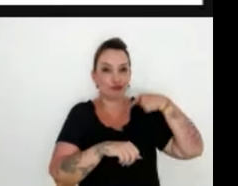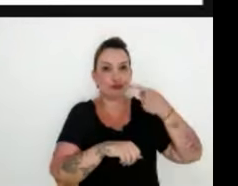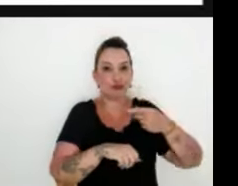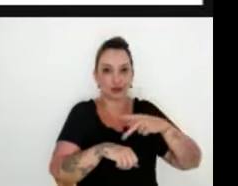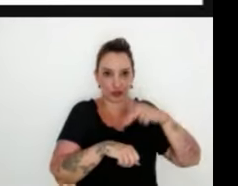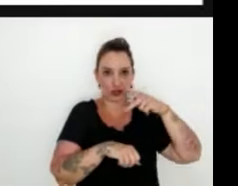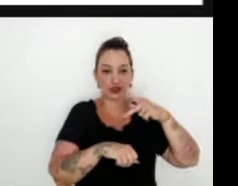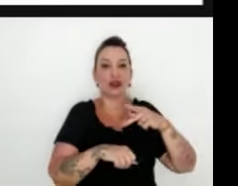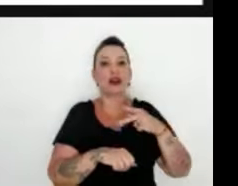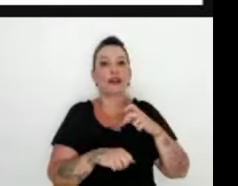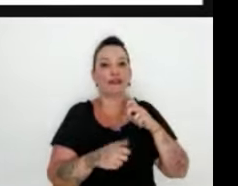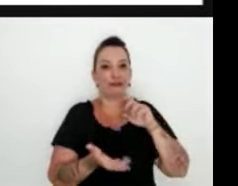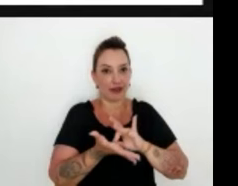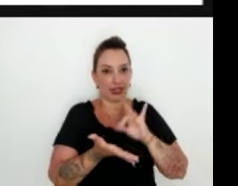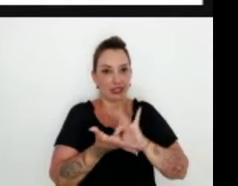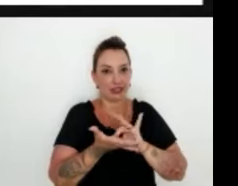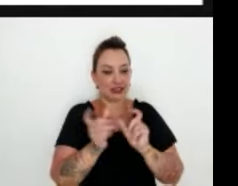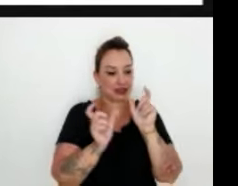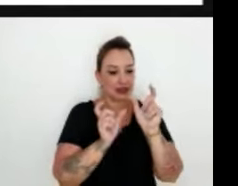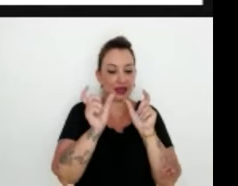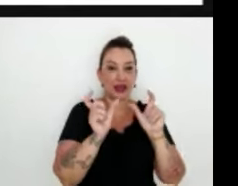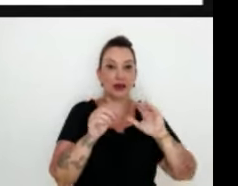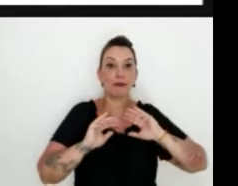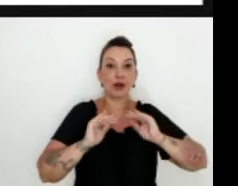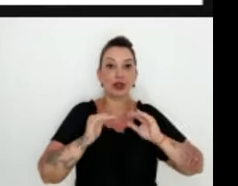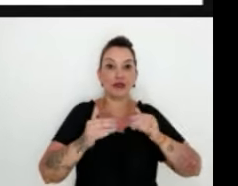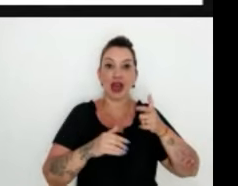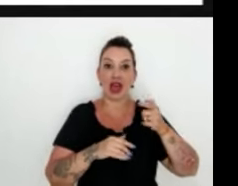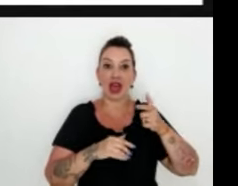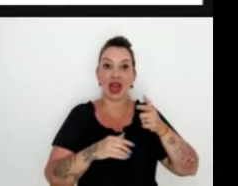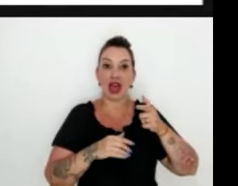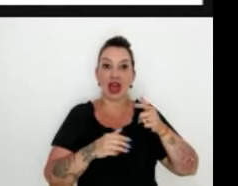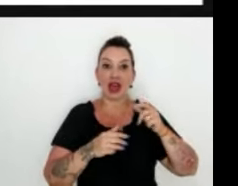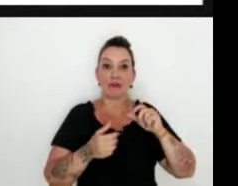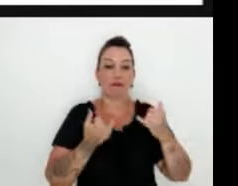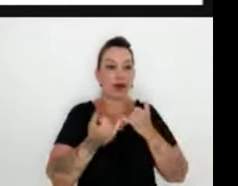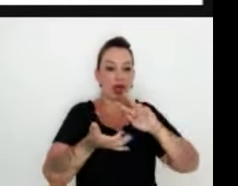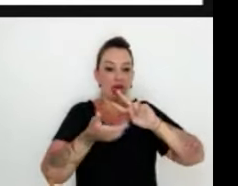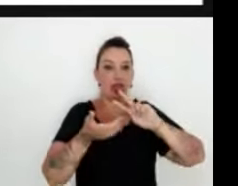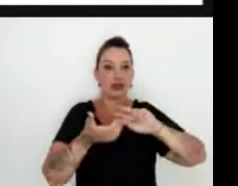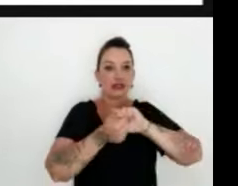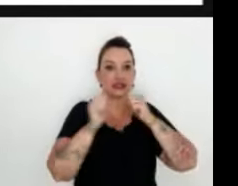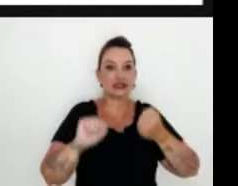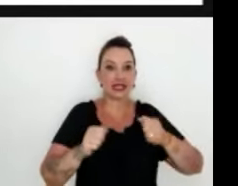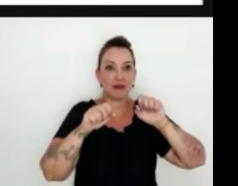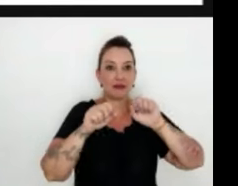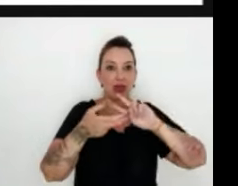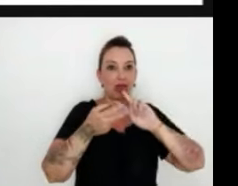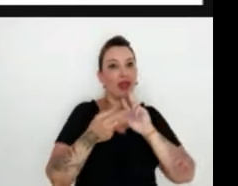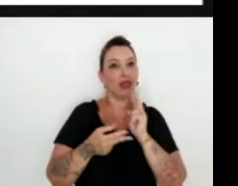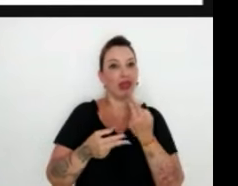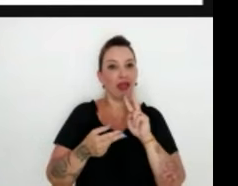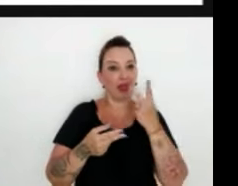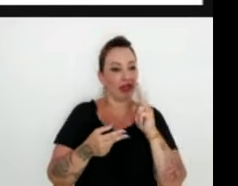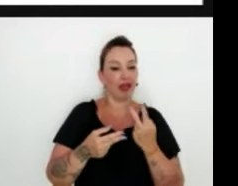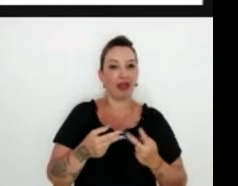certas palavras, como pedofilia e armas, a uma máquina de distorções. É como se essas táticas instaurassem,